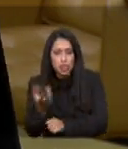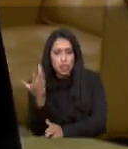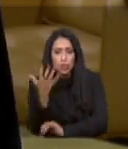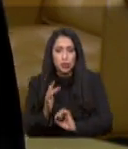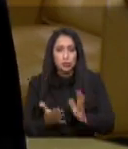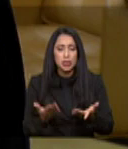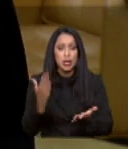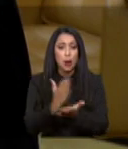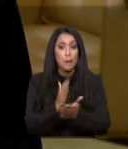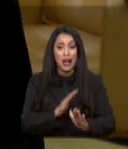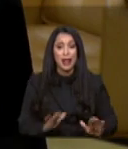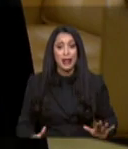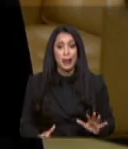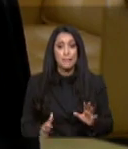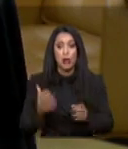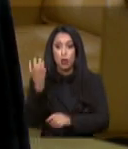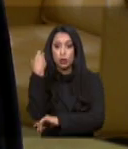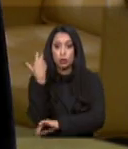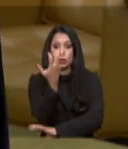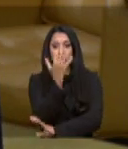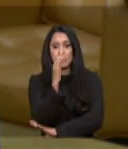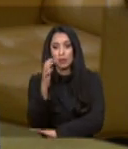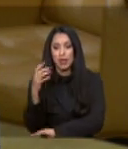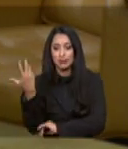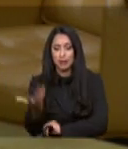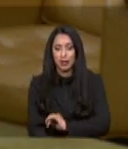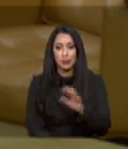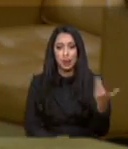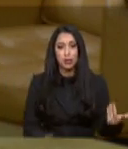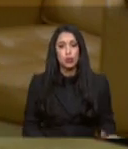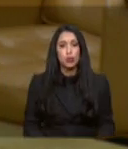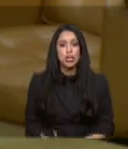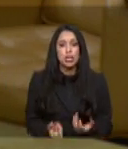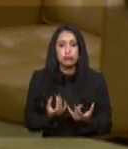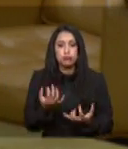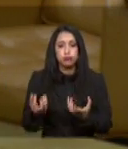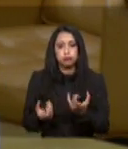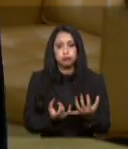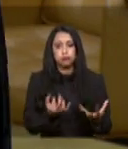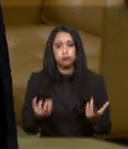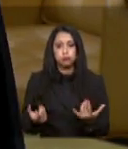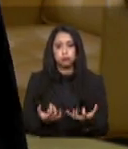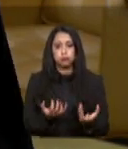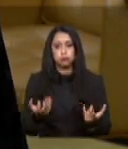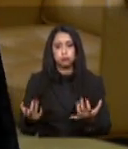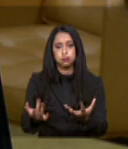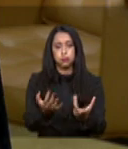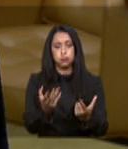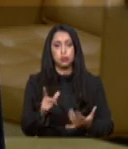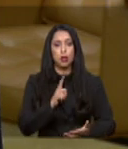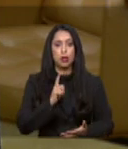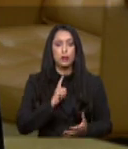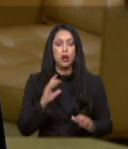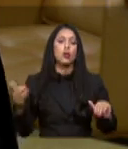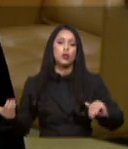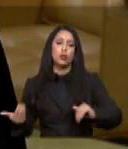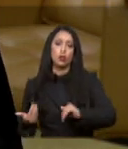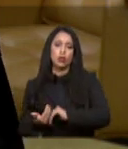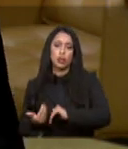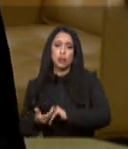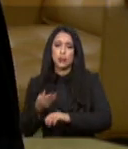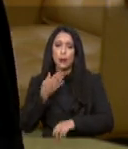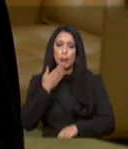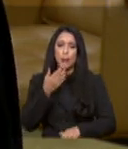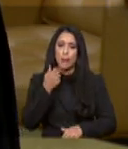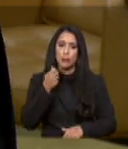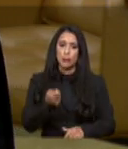combate ao desmatamento, queimadas e incêndios florestais. Uma atuação direta do Congresso Nacional, mas, obviamente, de acordo com